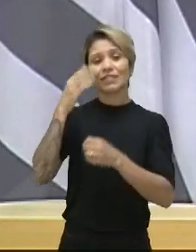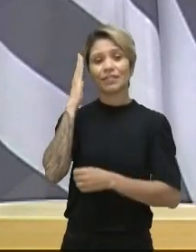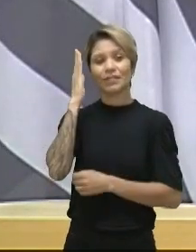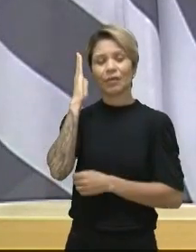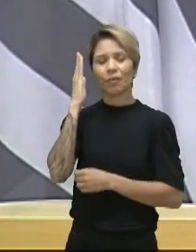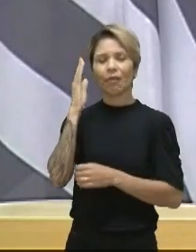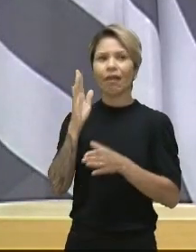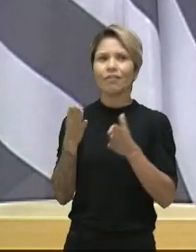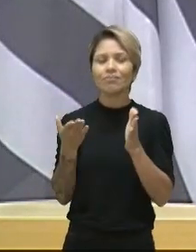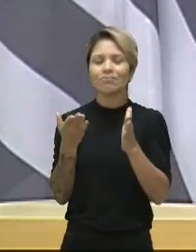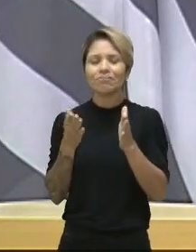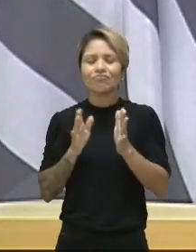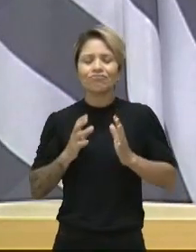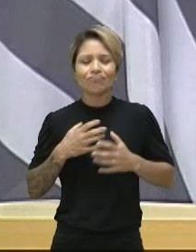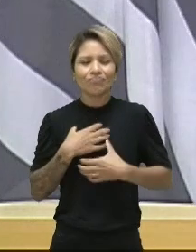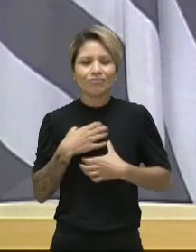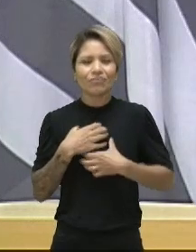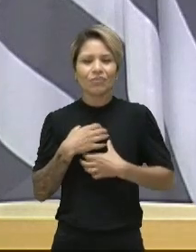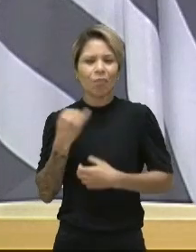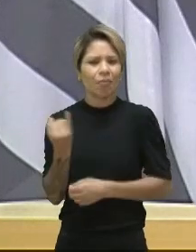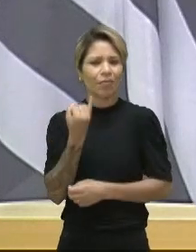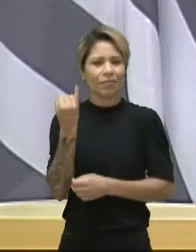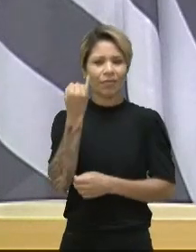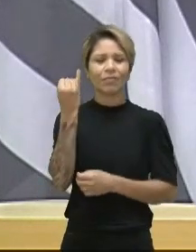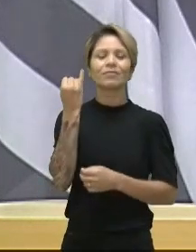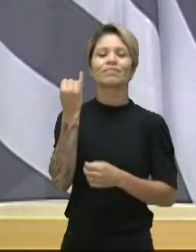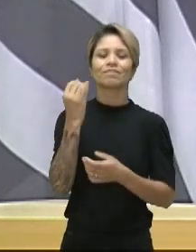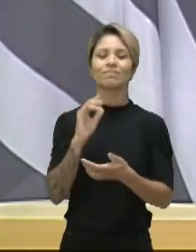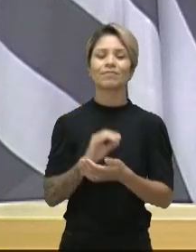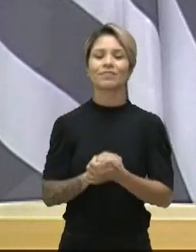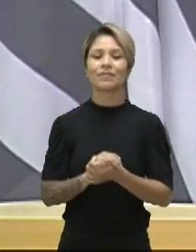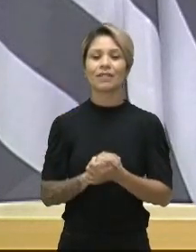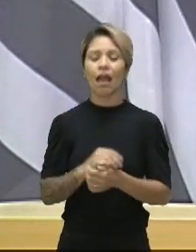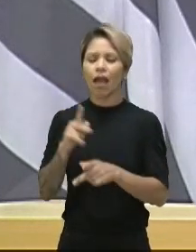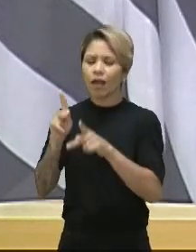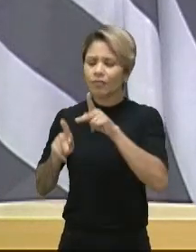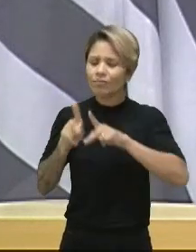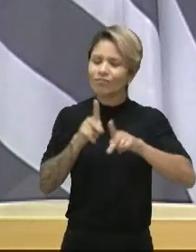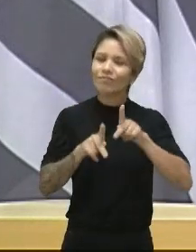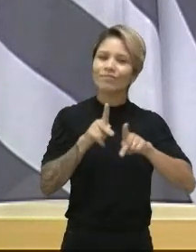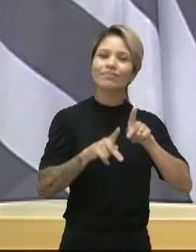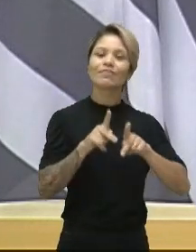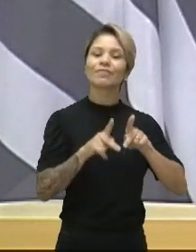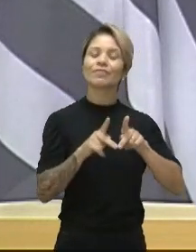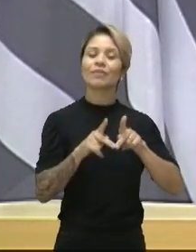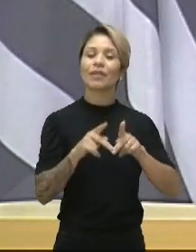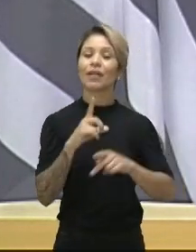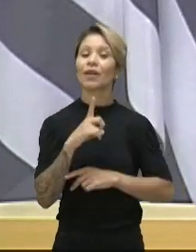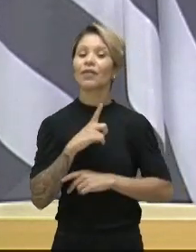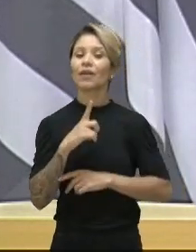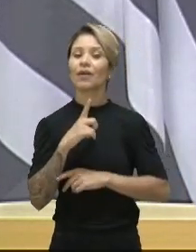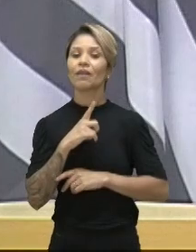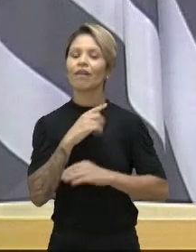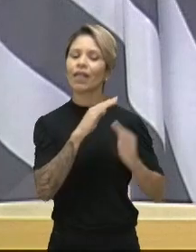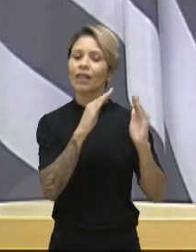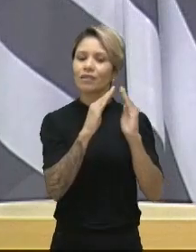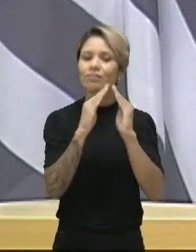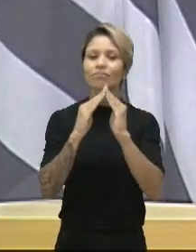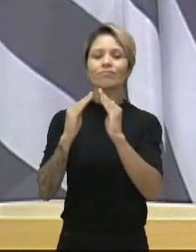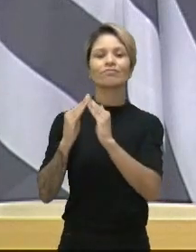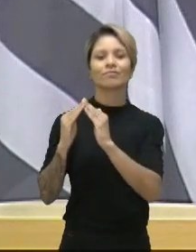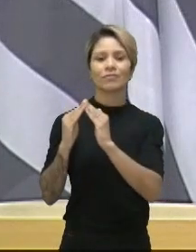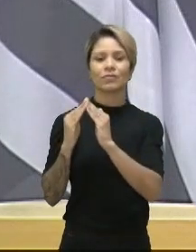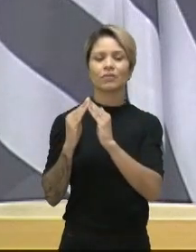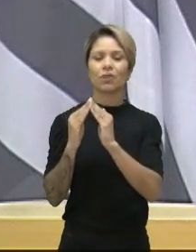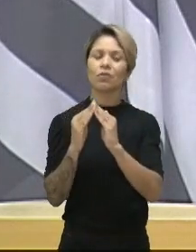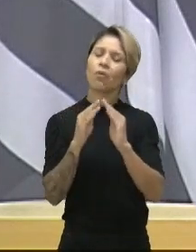uma forma muito importante, né? Grande parte da população que tem o seu imóvel de 5 por